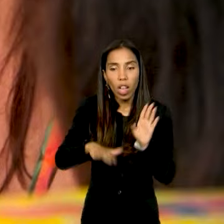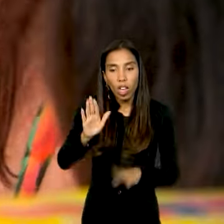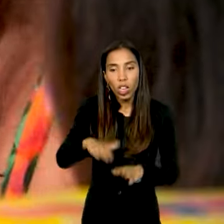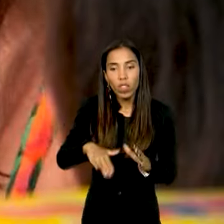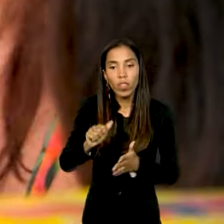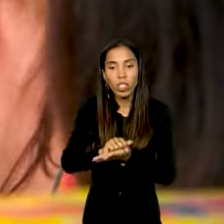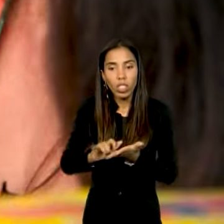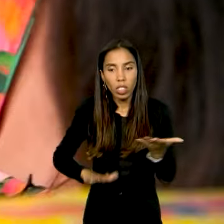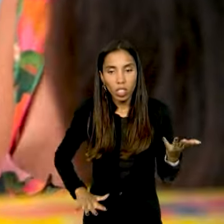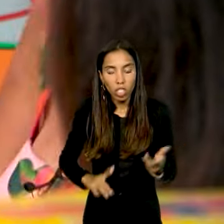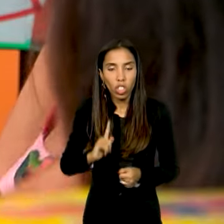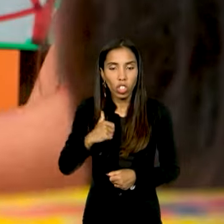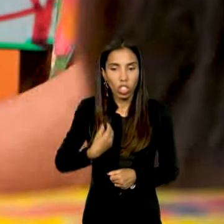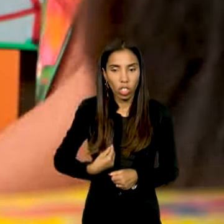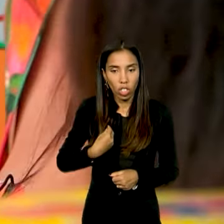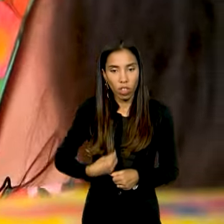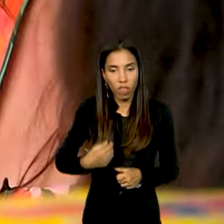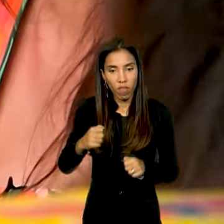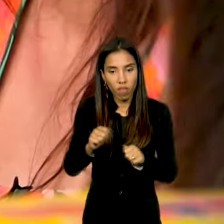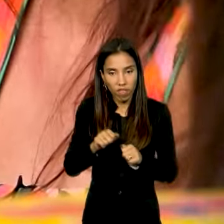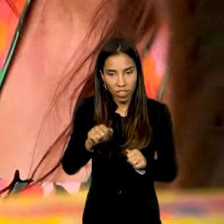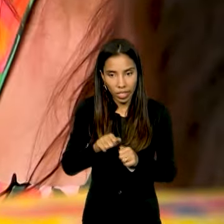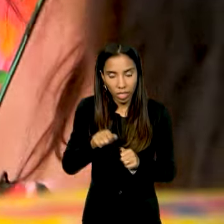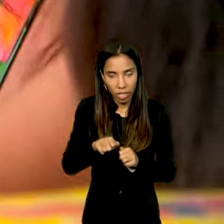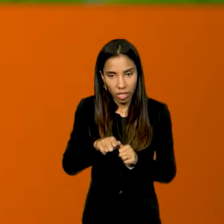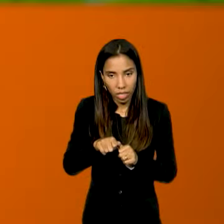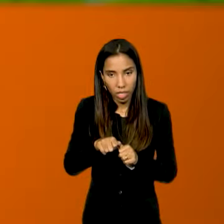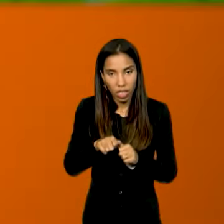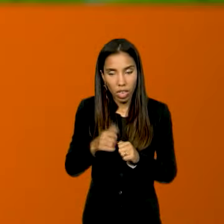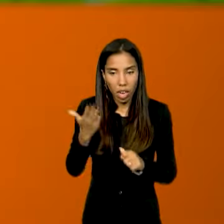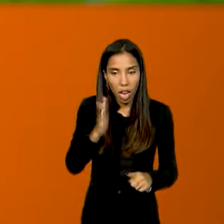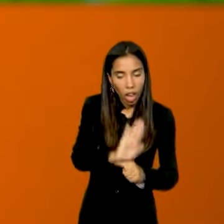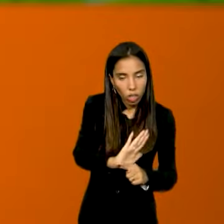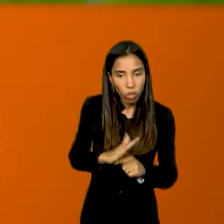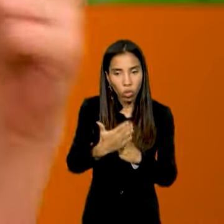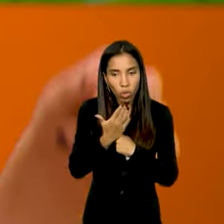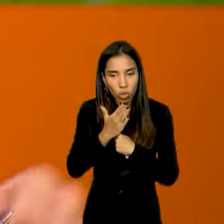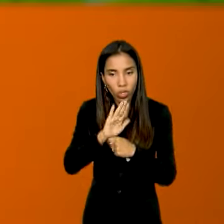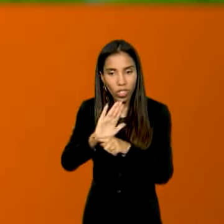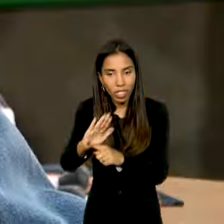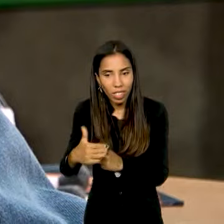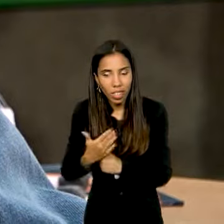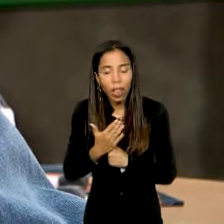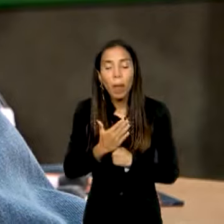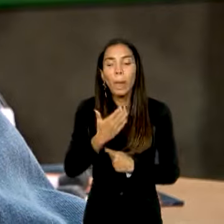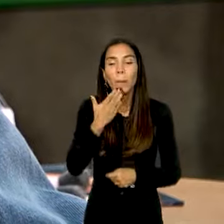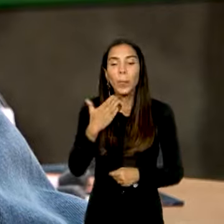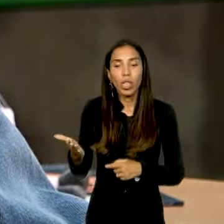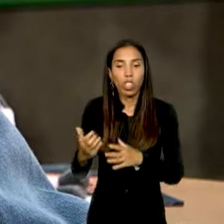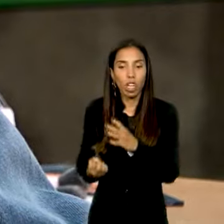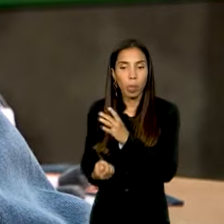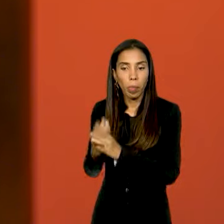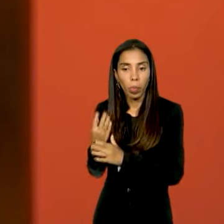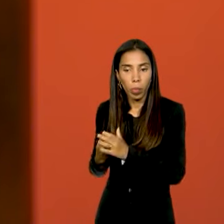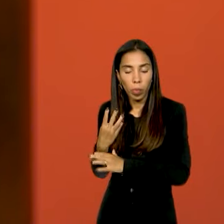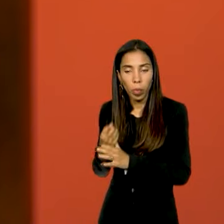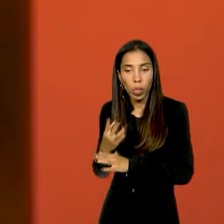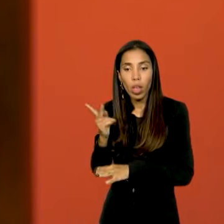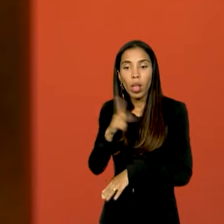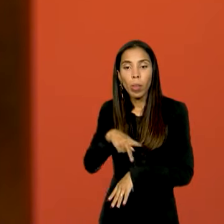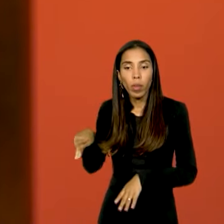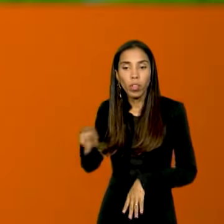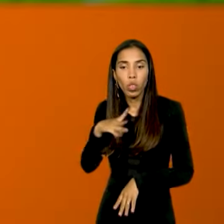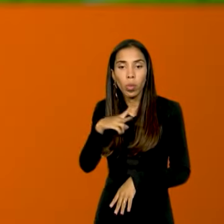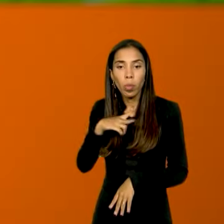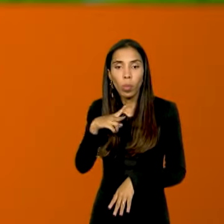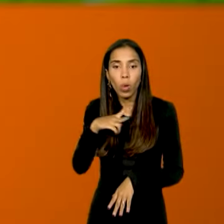de casa lá. Aí a gente fazia... Um ajudava o outro. Ah, ou a gente pedia isso. Pra produção. Professor particular,